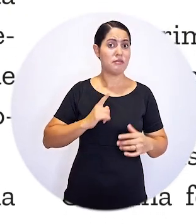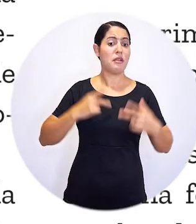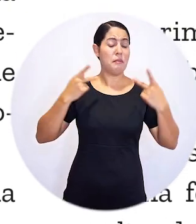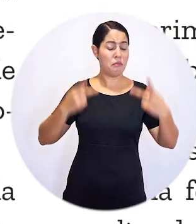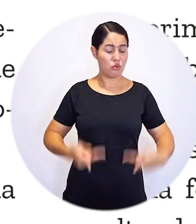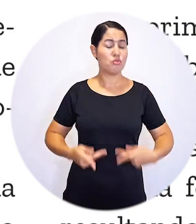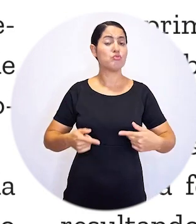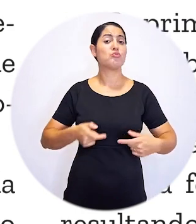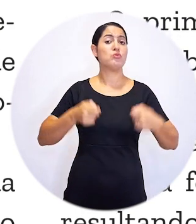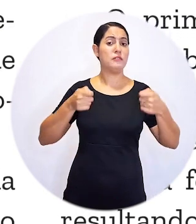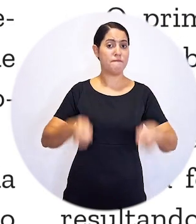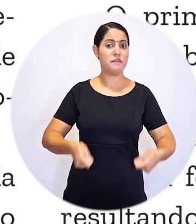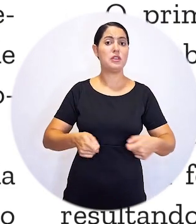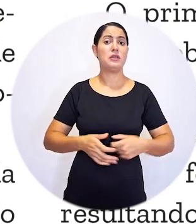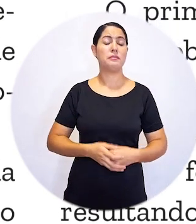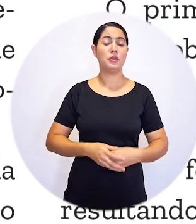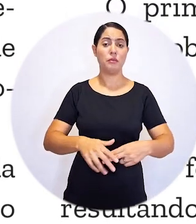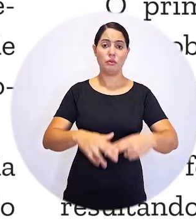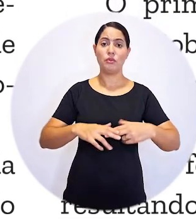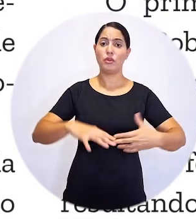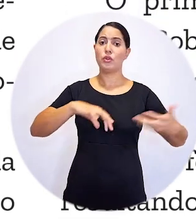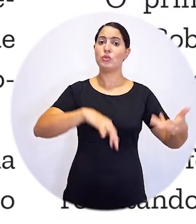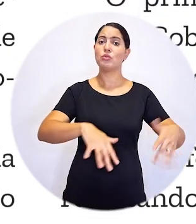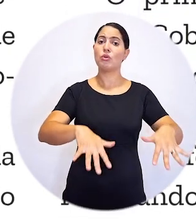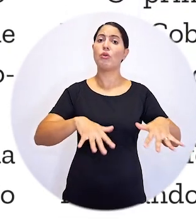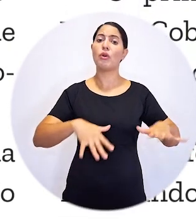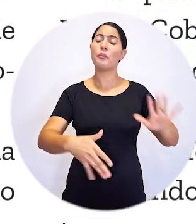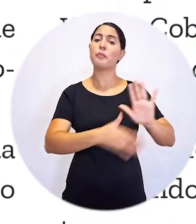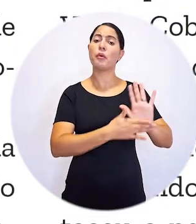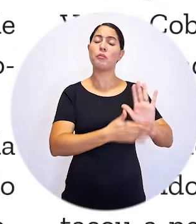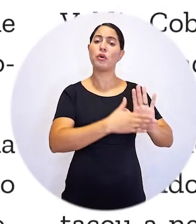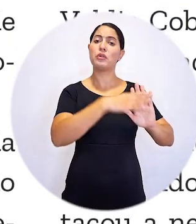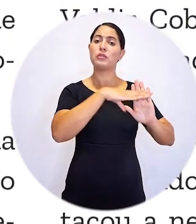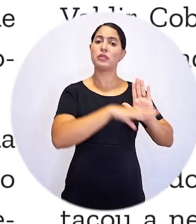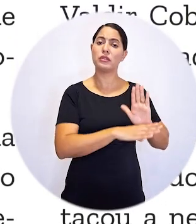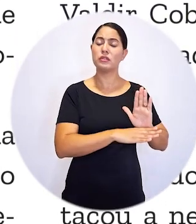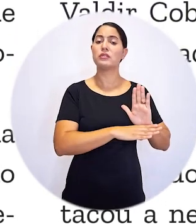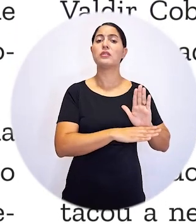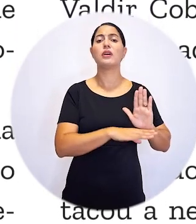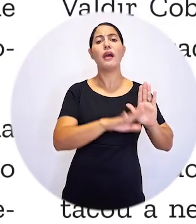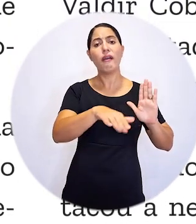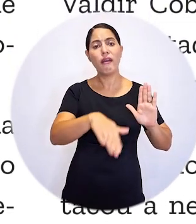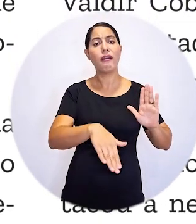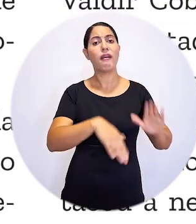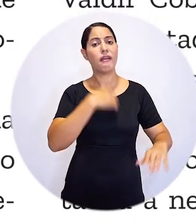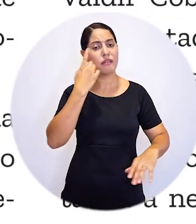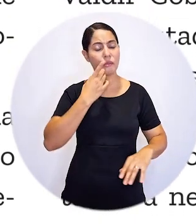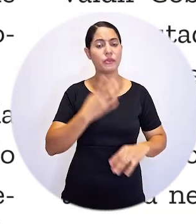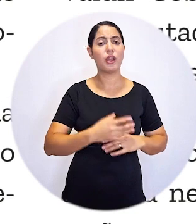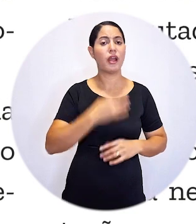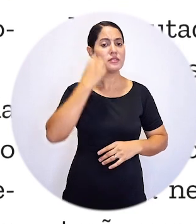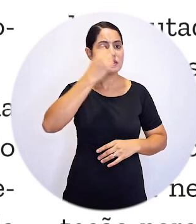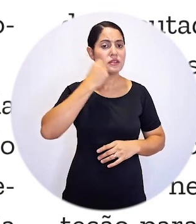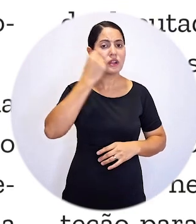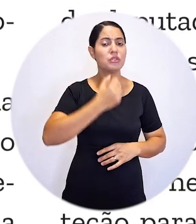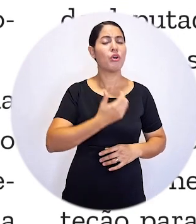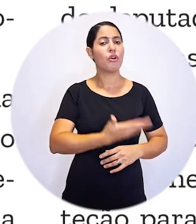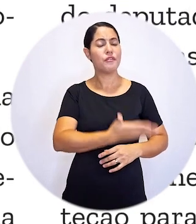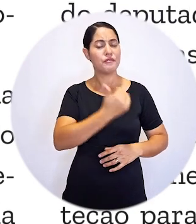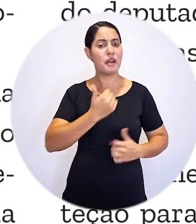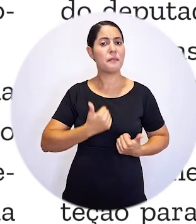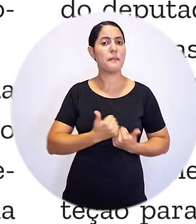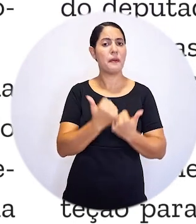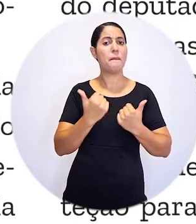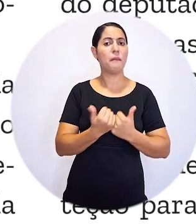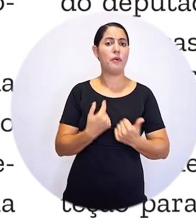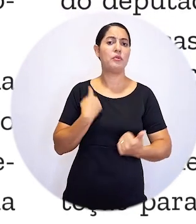do Brasil tem se posicionado firmemente perante ao Congresso Nacional, propondo que parlamentares abracem essa luta, que